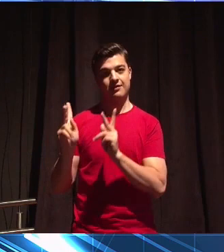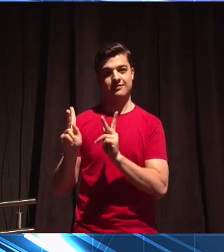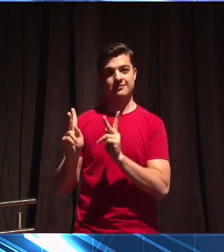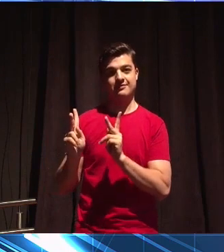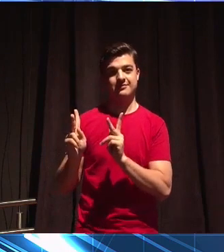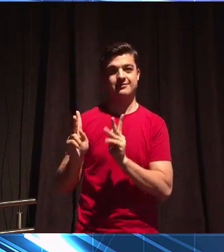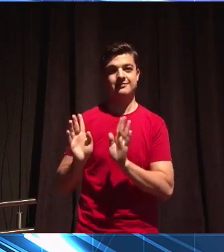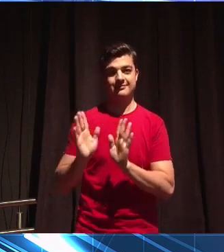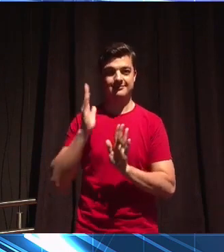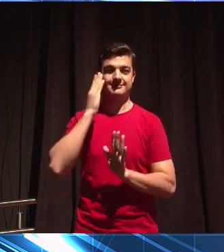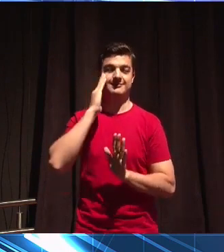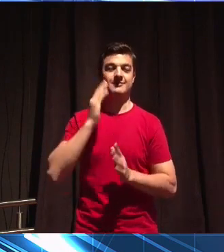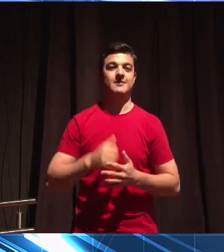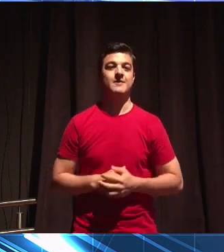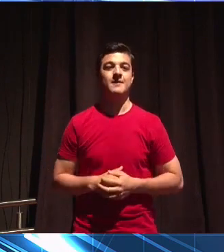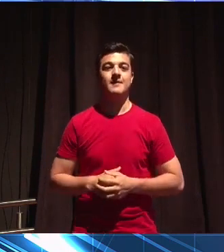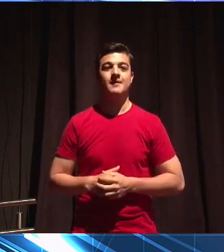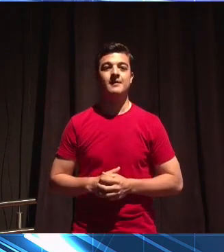isso está acontecendo.